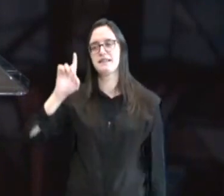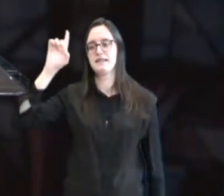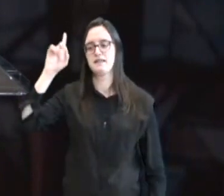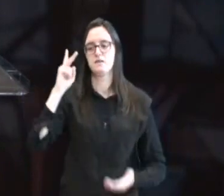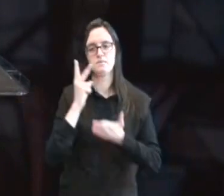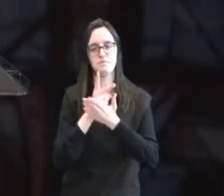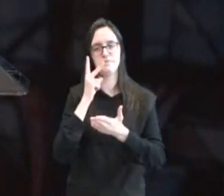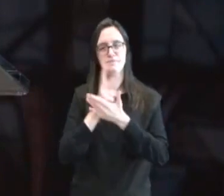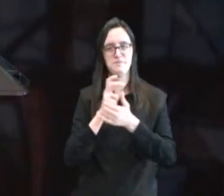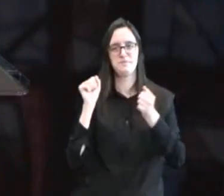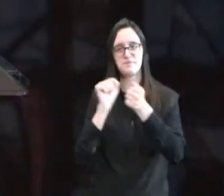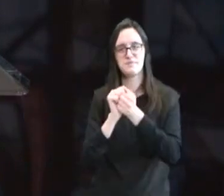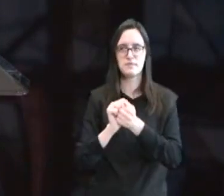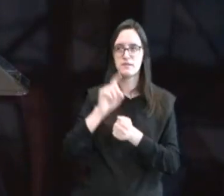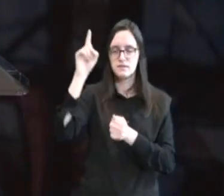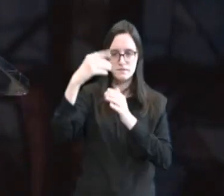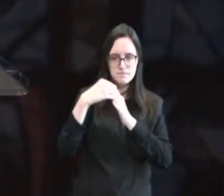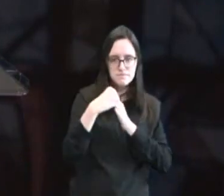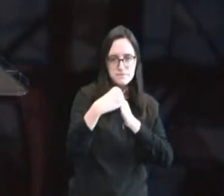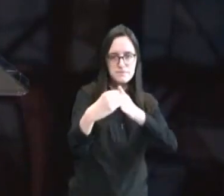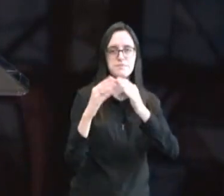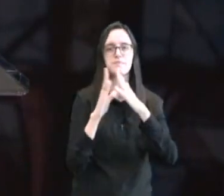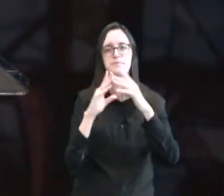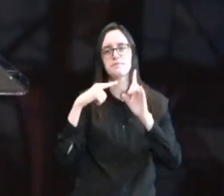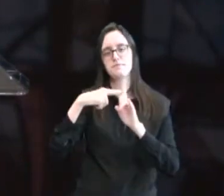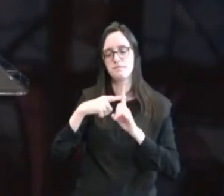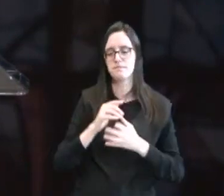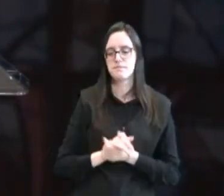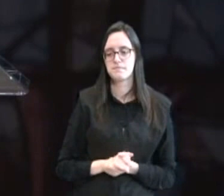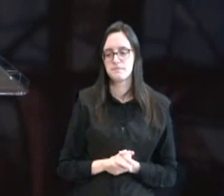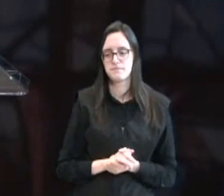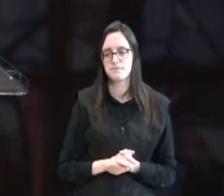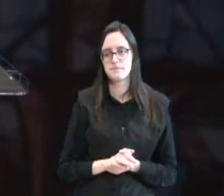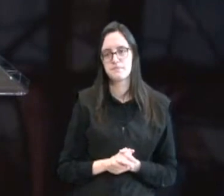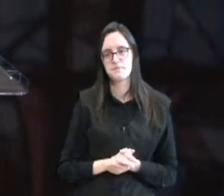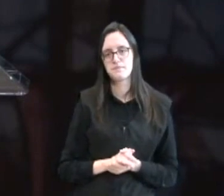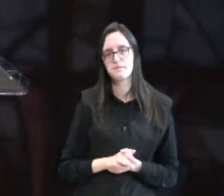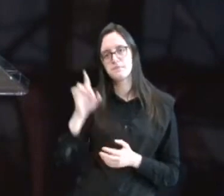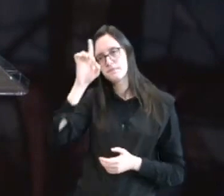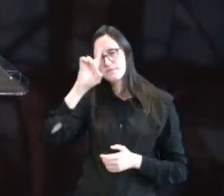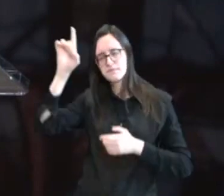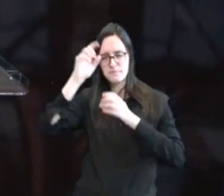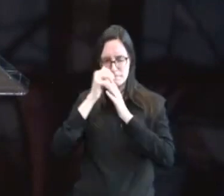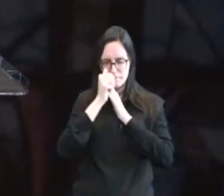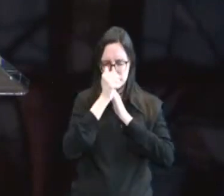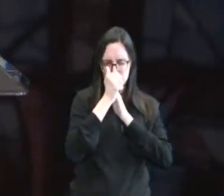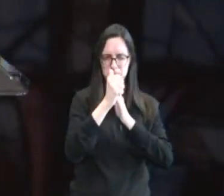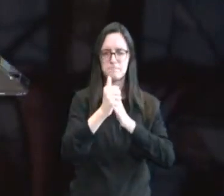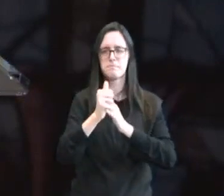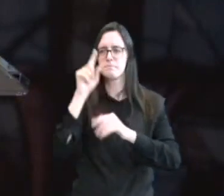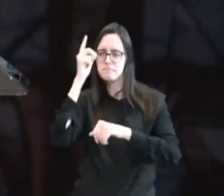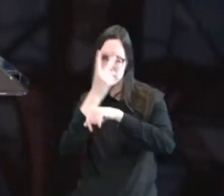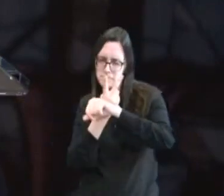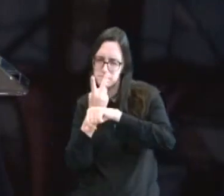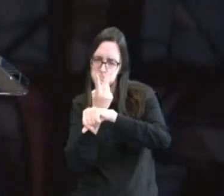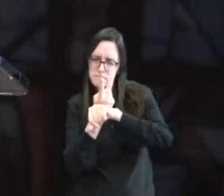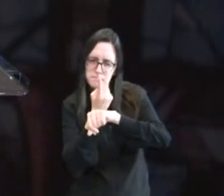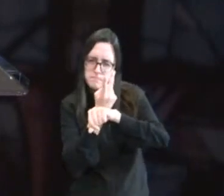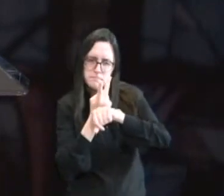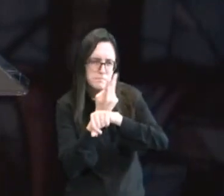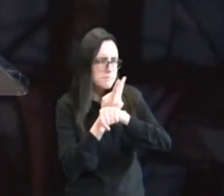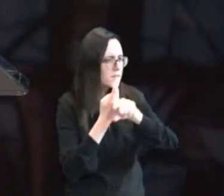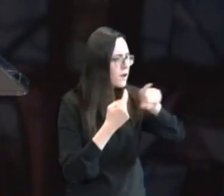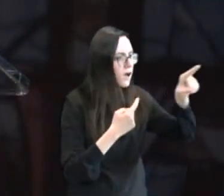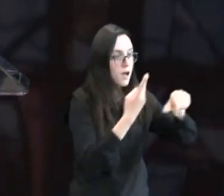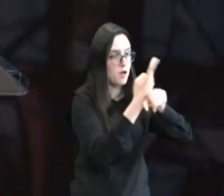manifesta. Deus dirige a igreja. Deus dirige a igreja quando a igreja o busca. Acontecem